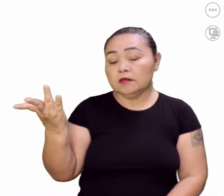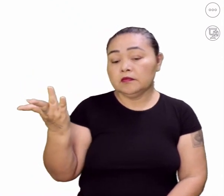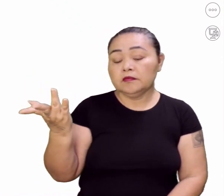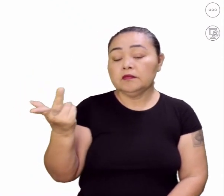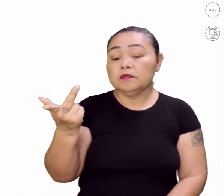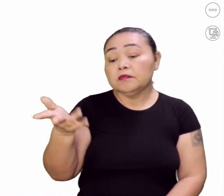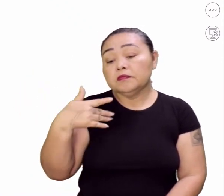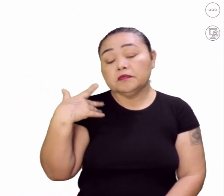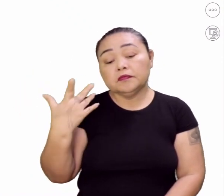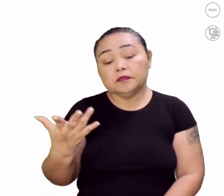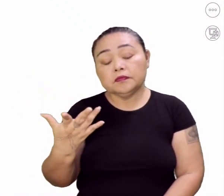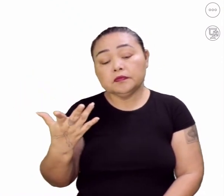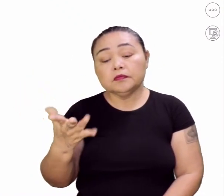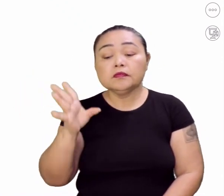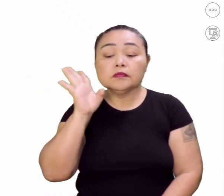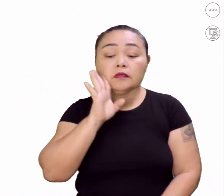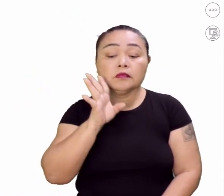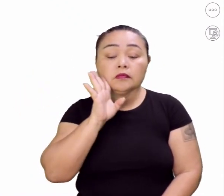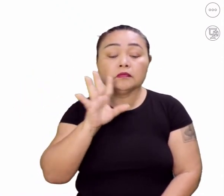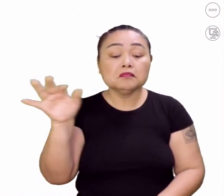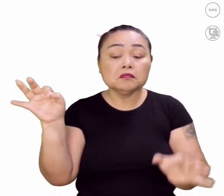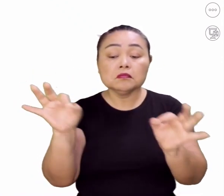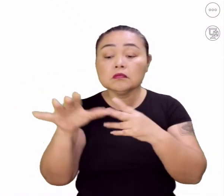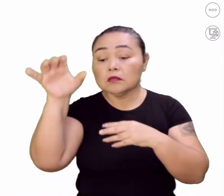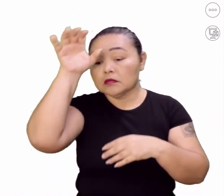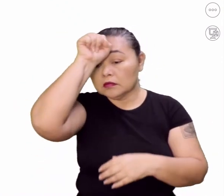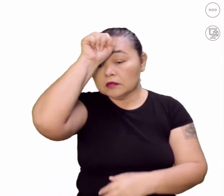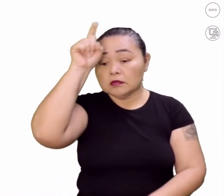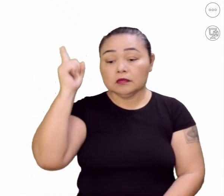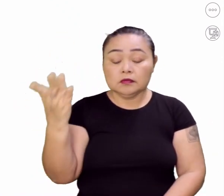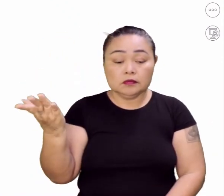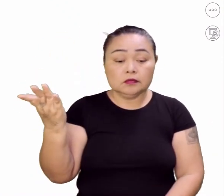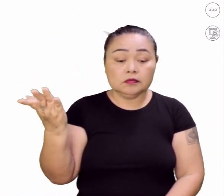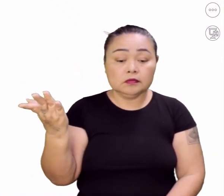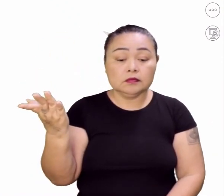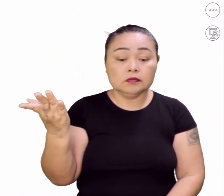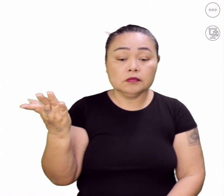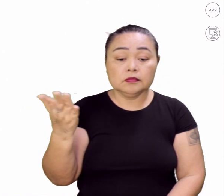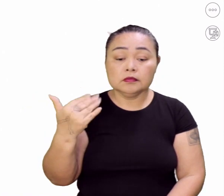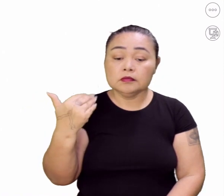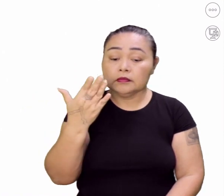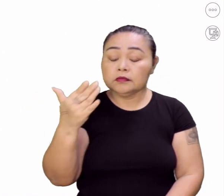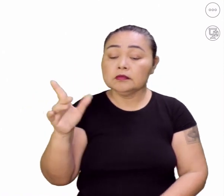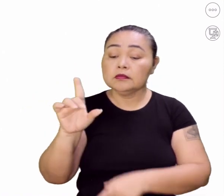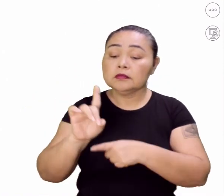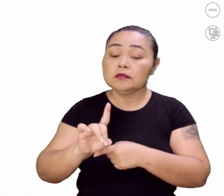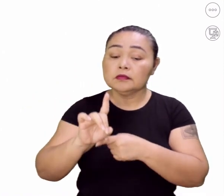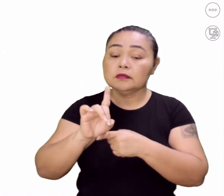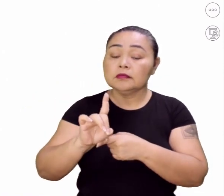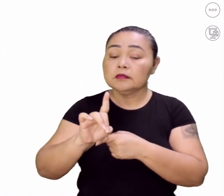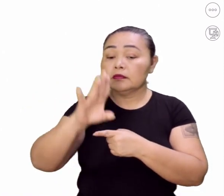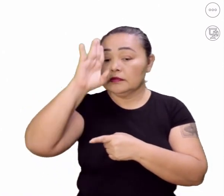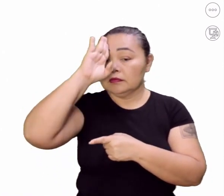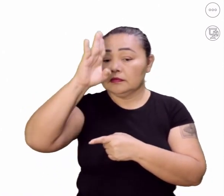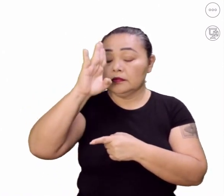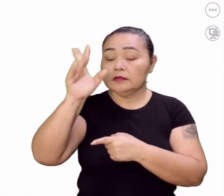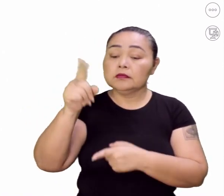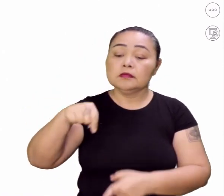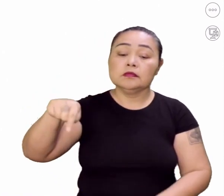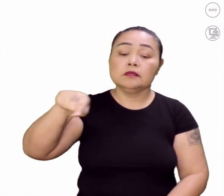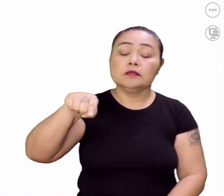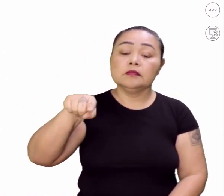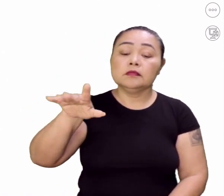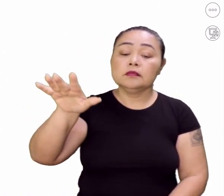poxa, professor, legal, pronto, eu aprendi. Olha só, então a densidade demográfica do Brasil está principalmente